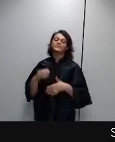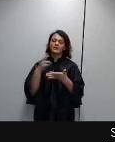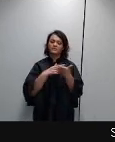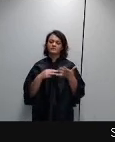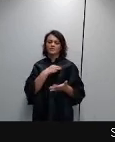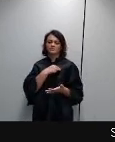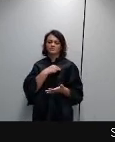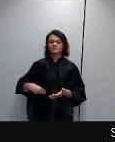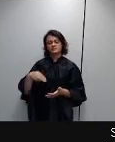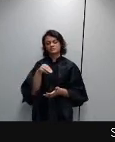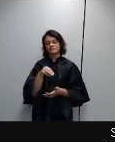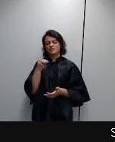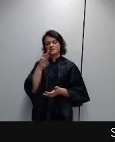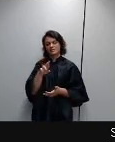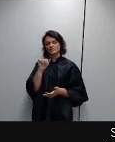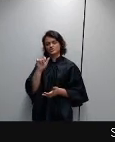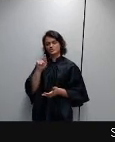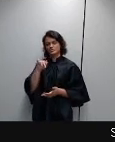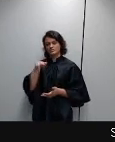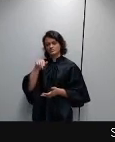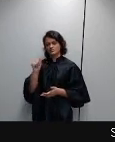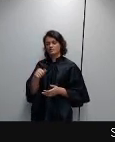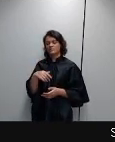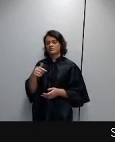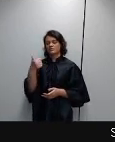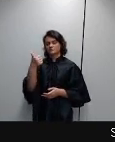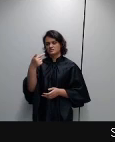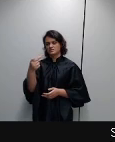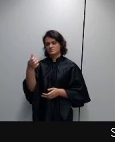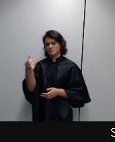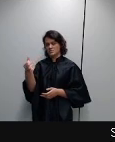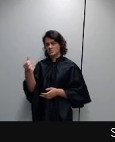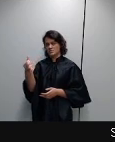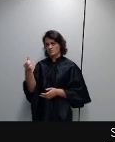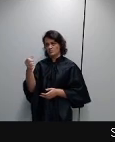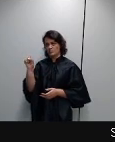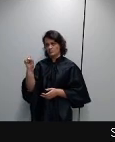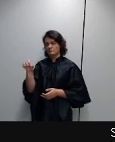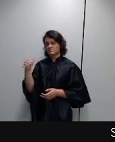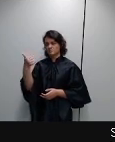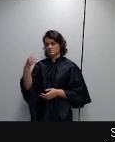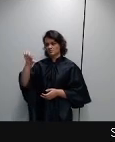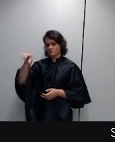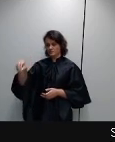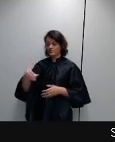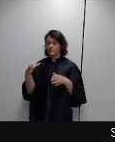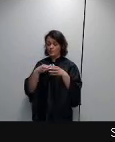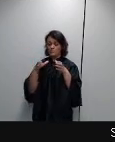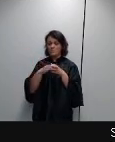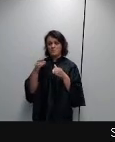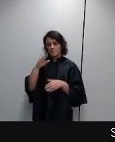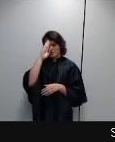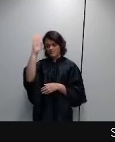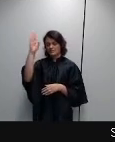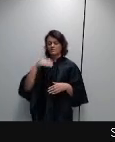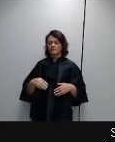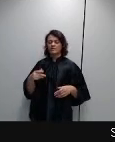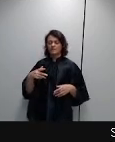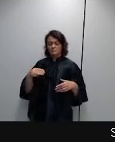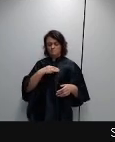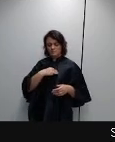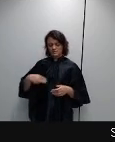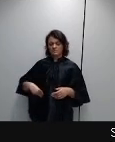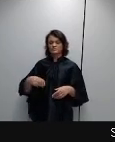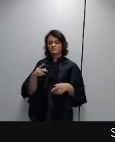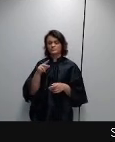Helena Costa o resto 1861 190 a primeira turma por maioria Vencido o ministro Gurgel de Faria deu provimento